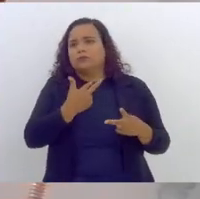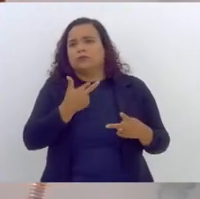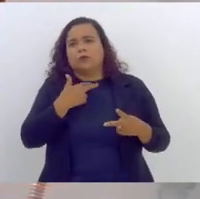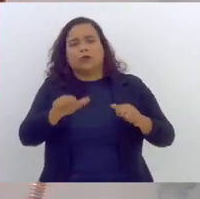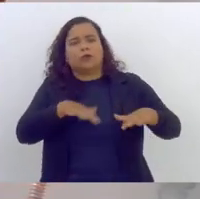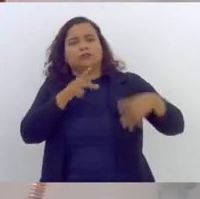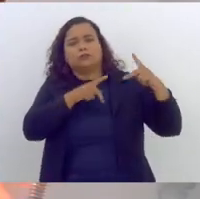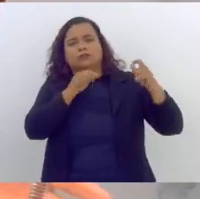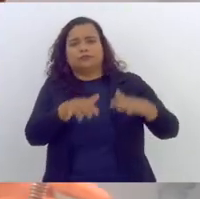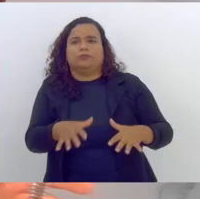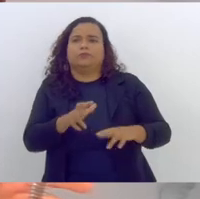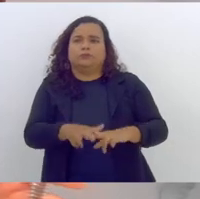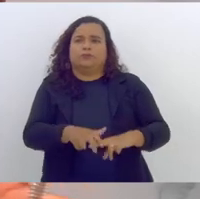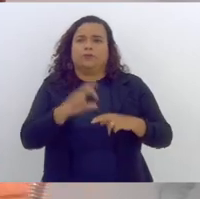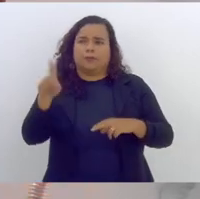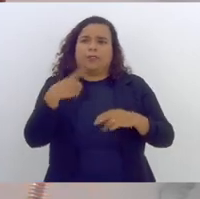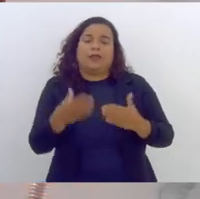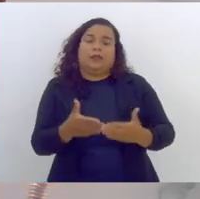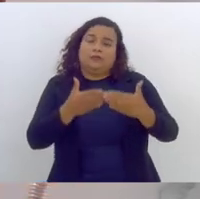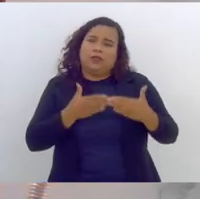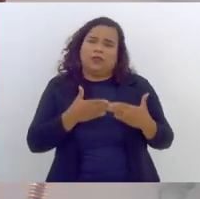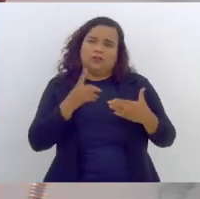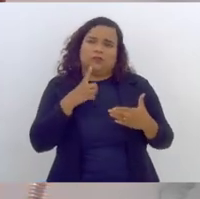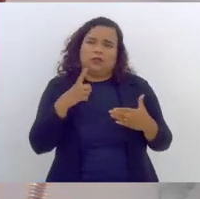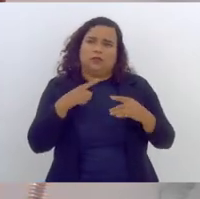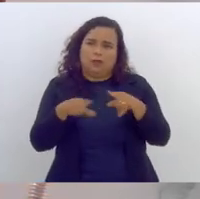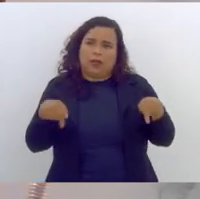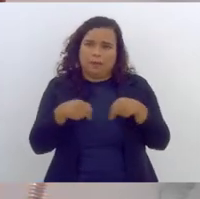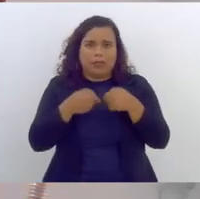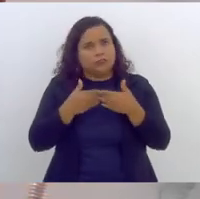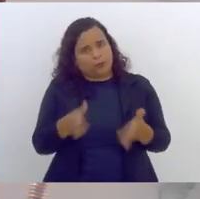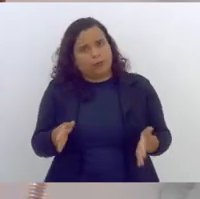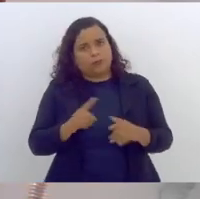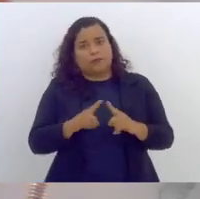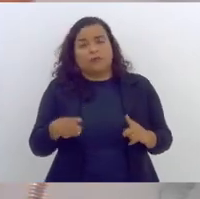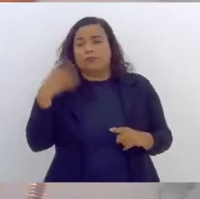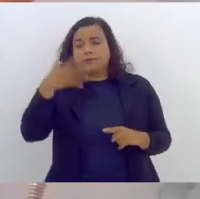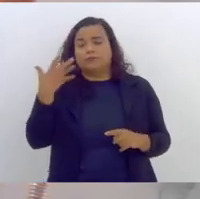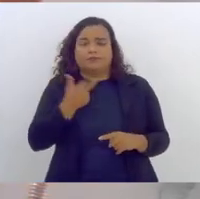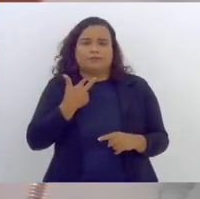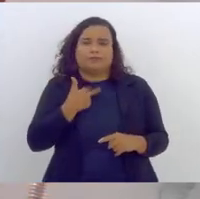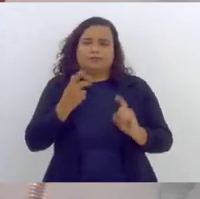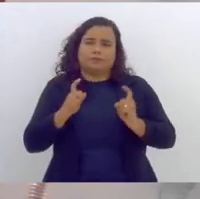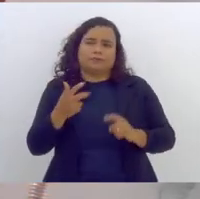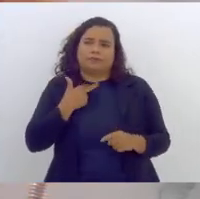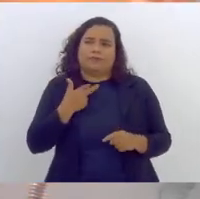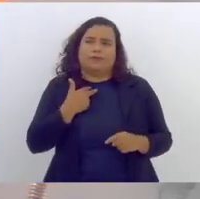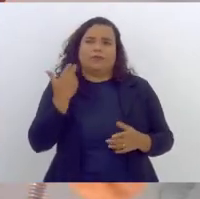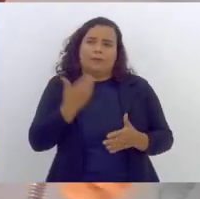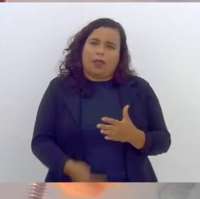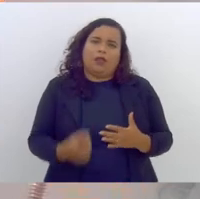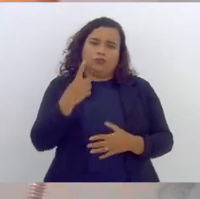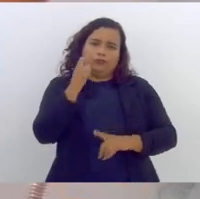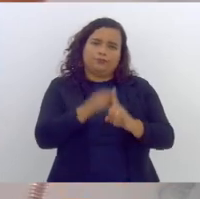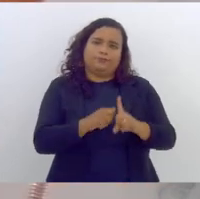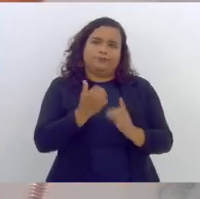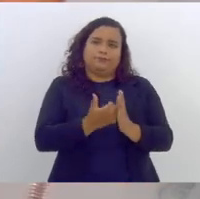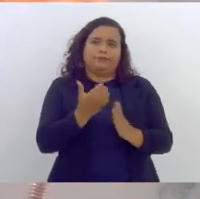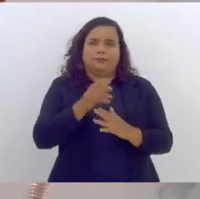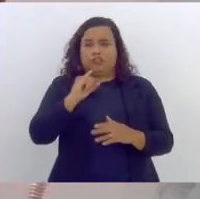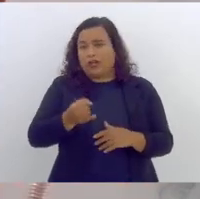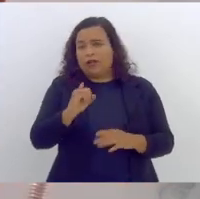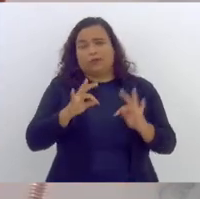audiências públicas porque estamos em recesso embora os gabinetes estejam abertos mas aí a gente perde mais um mês Janeiro